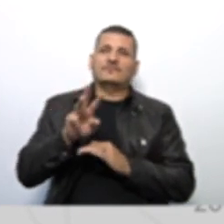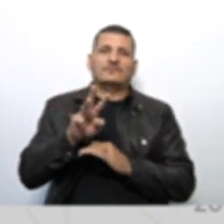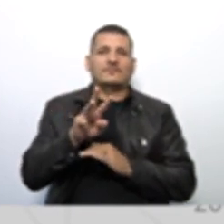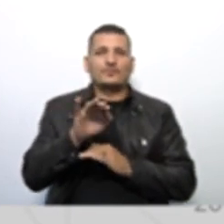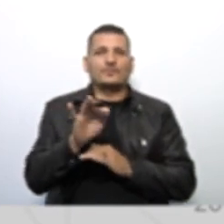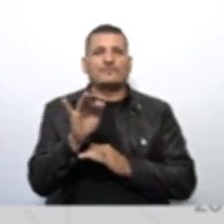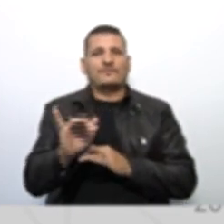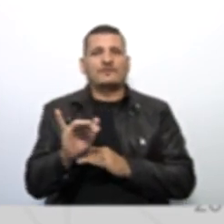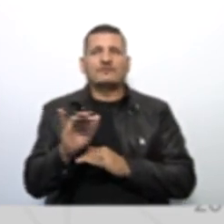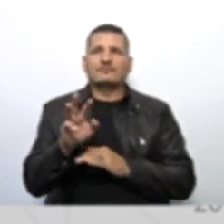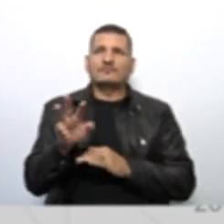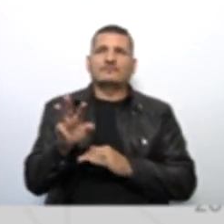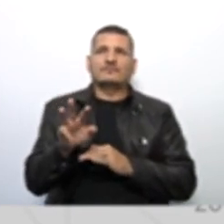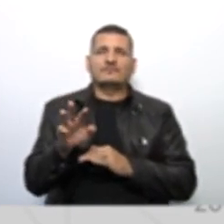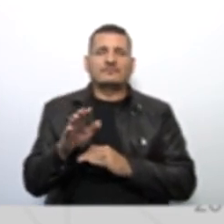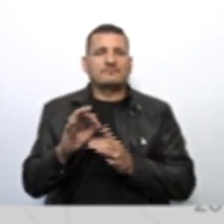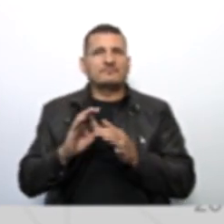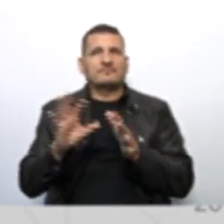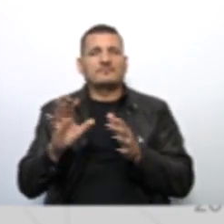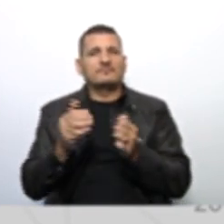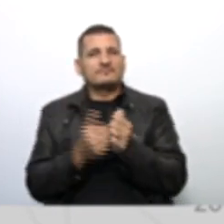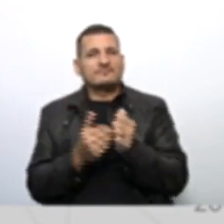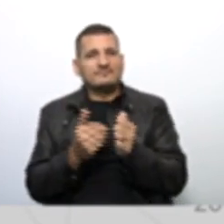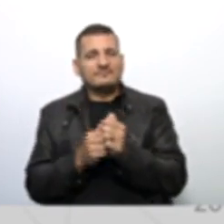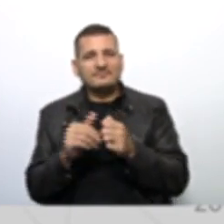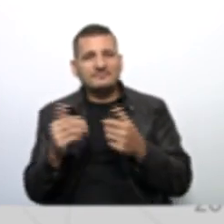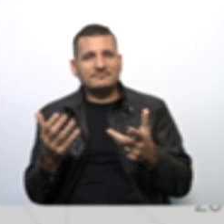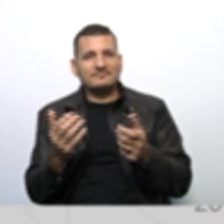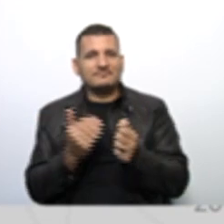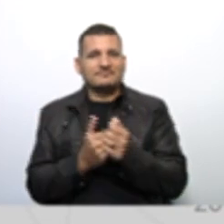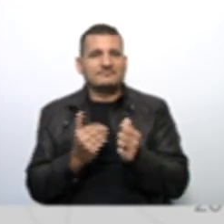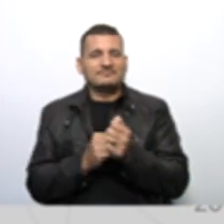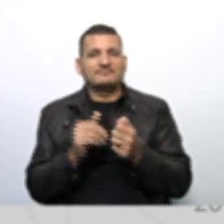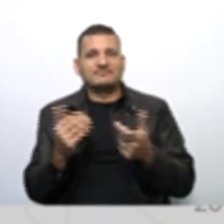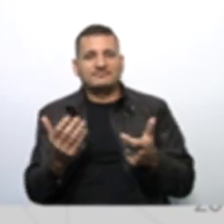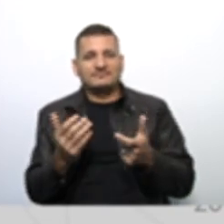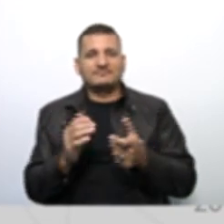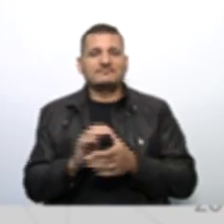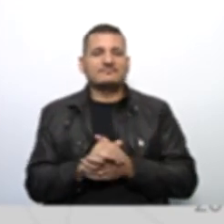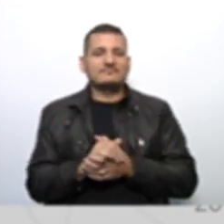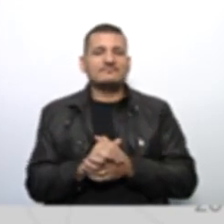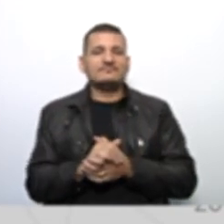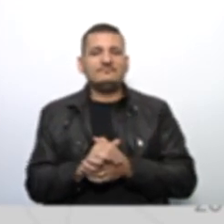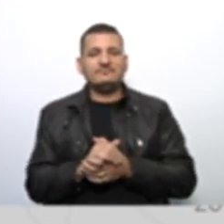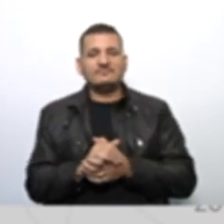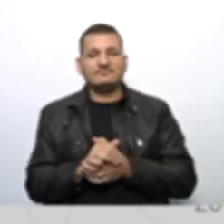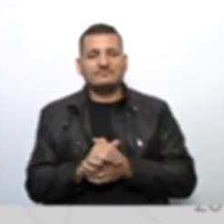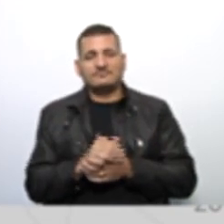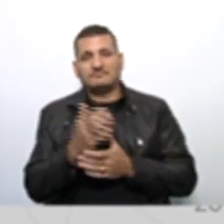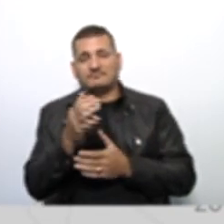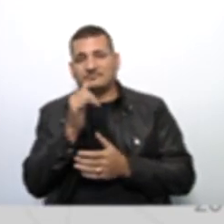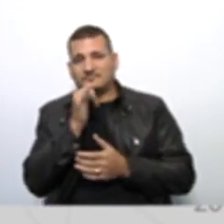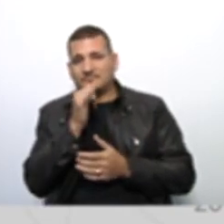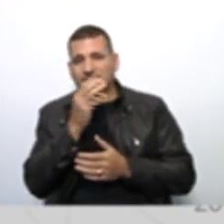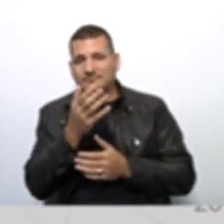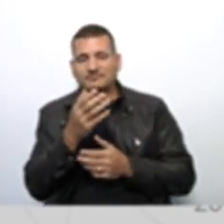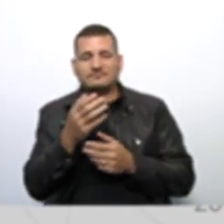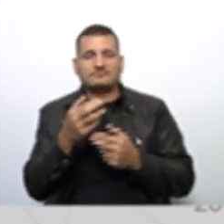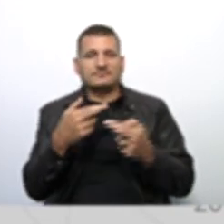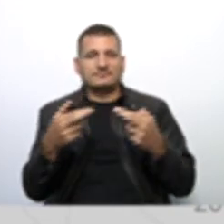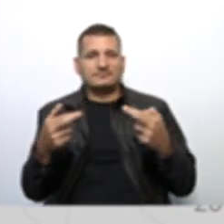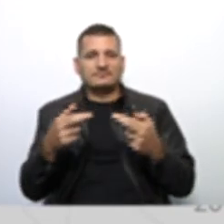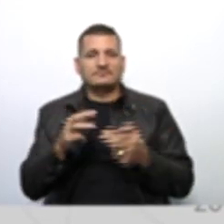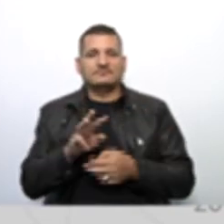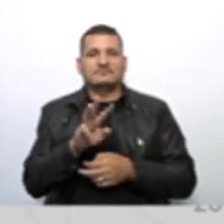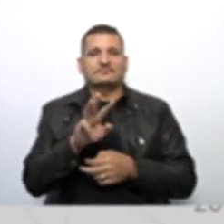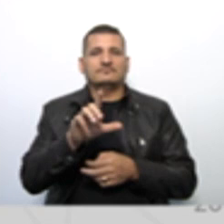Wi-Fi disponível. Meu Deus do céu, qual é a chave, né, professor? Qual é a senha? Exatamente. Tá aí, ó. É uma forma de rede também, que é a WLAN.